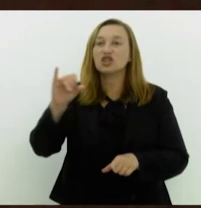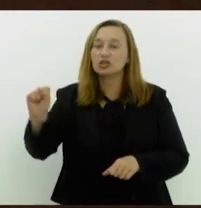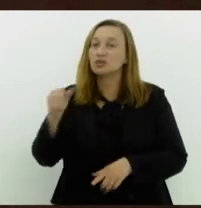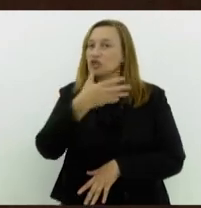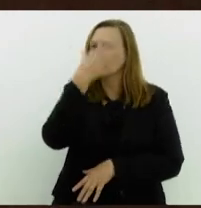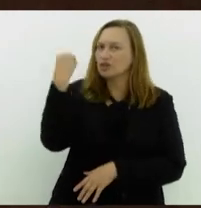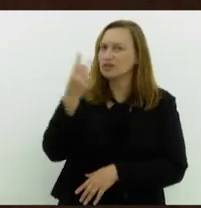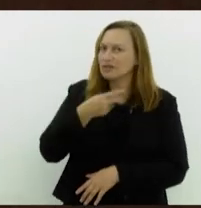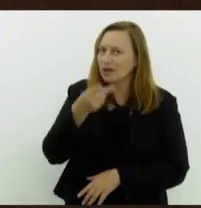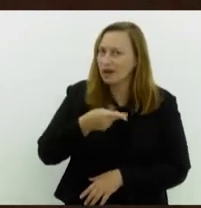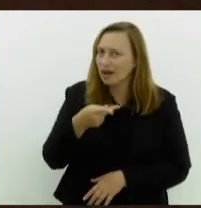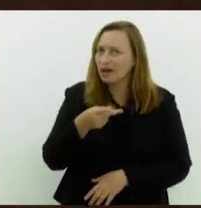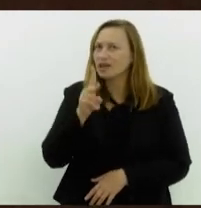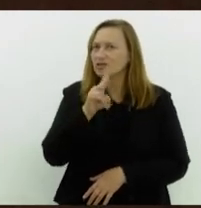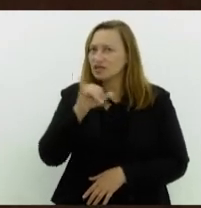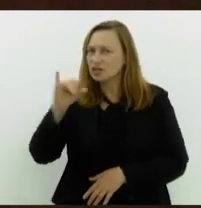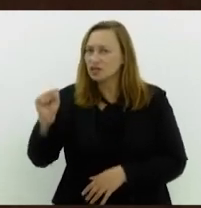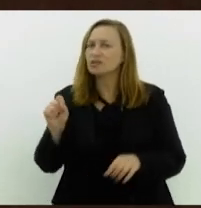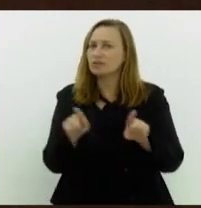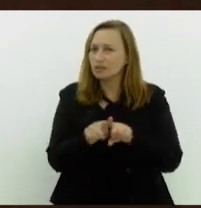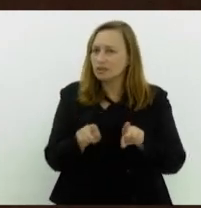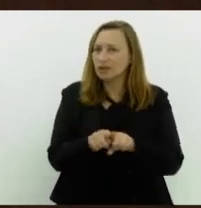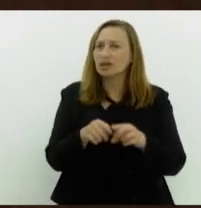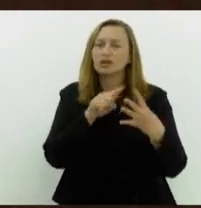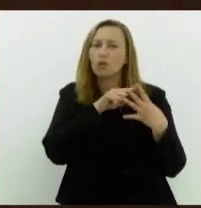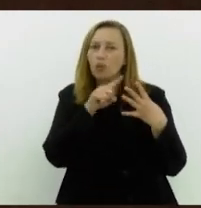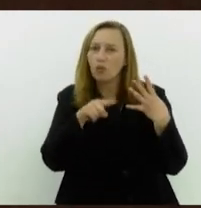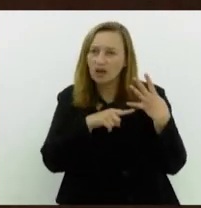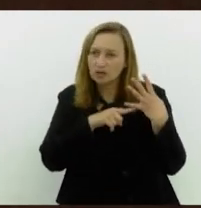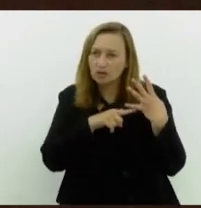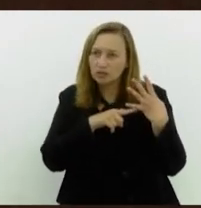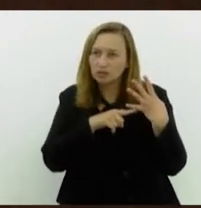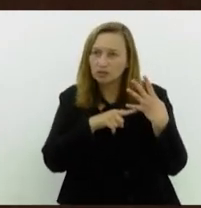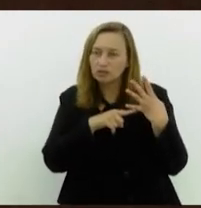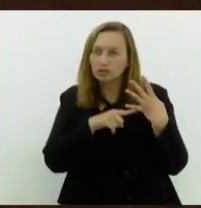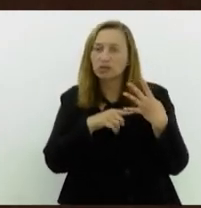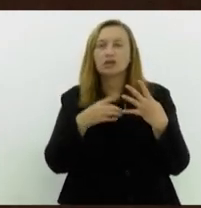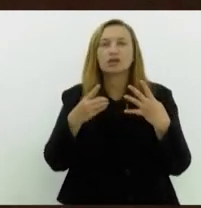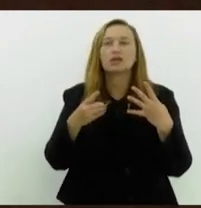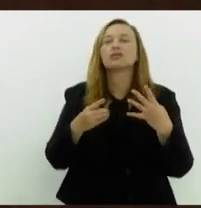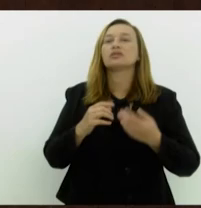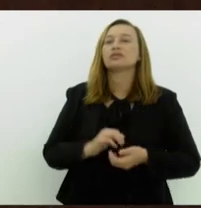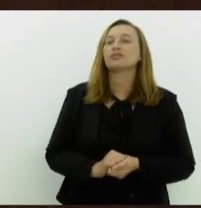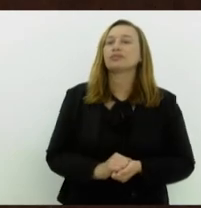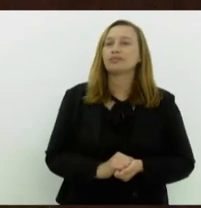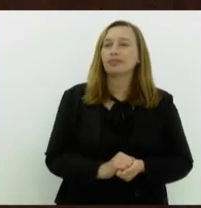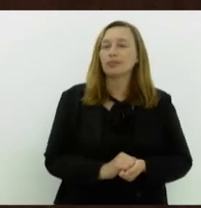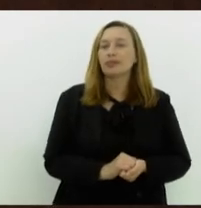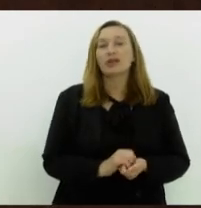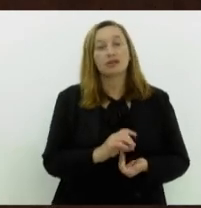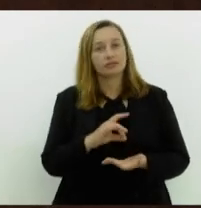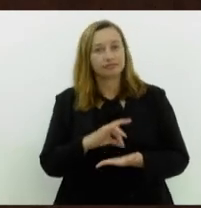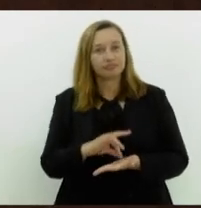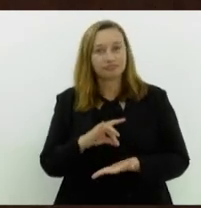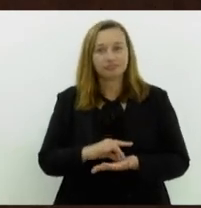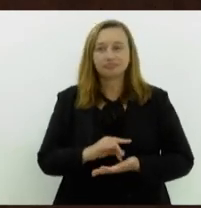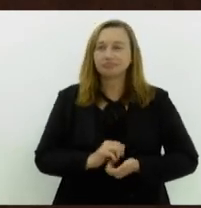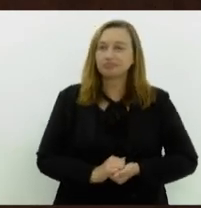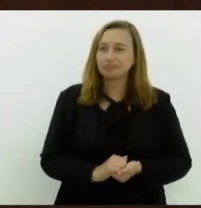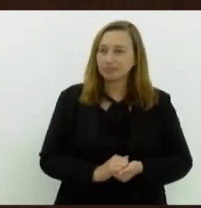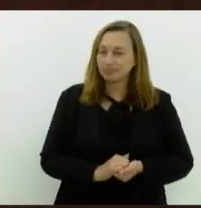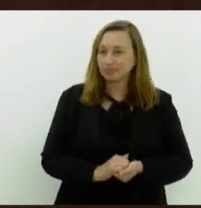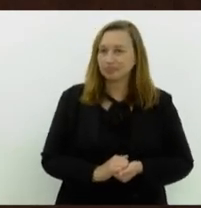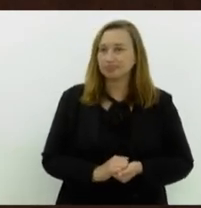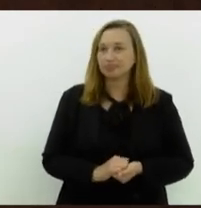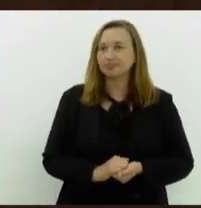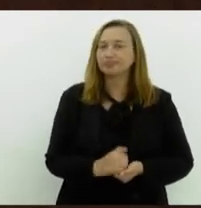esqueci de dizer o Vinícius Cozzolino também. São quatro autores. Na verdade, eu